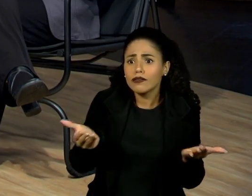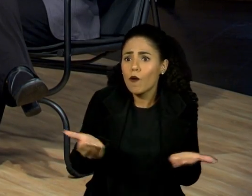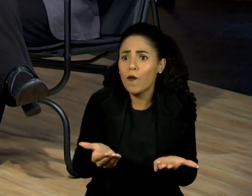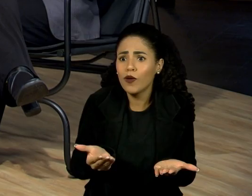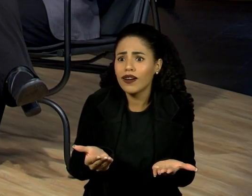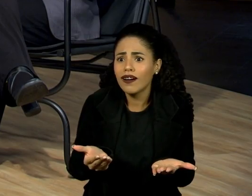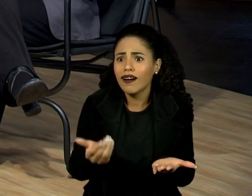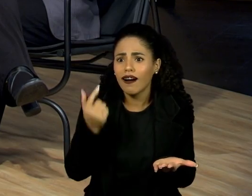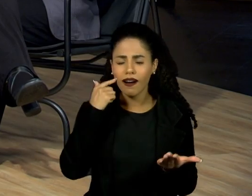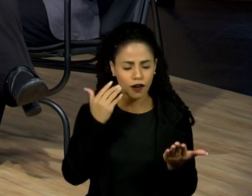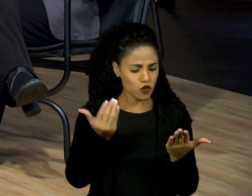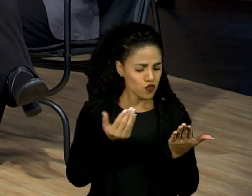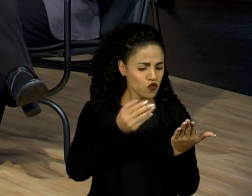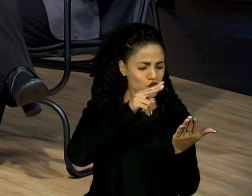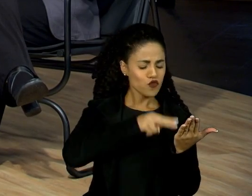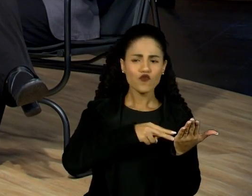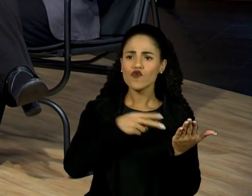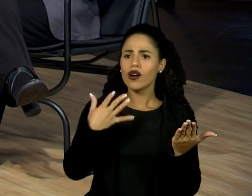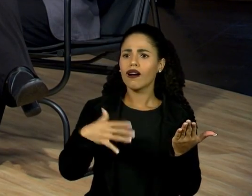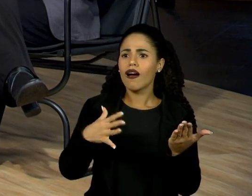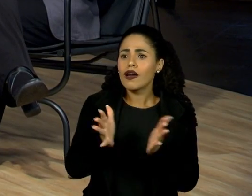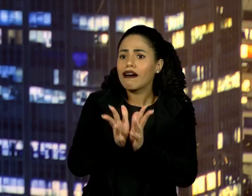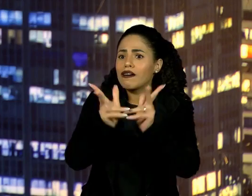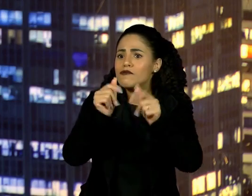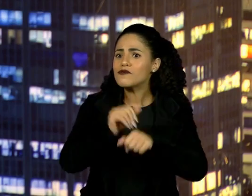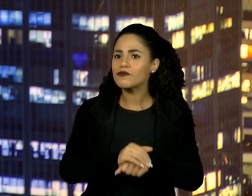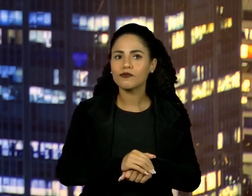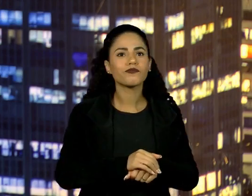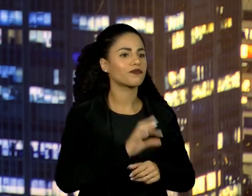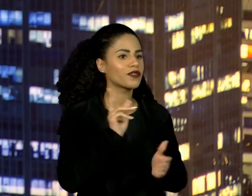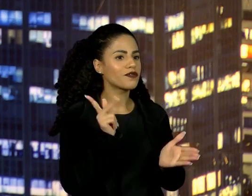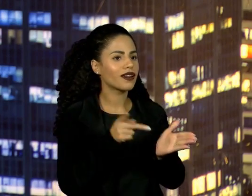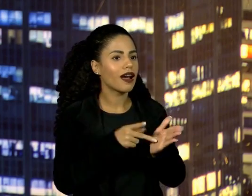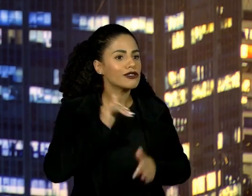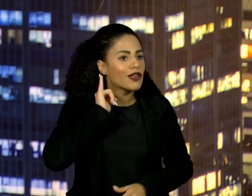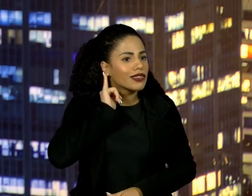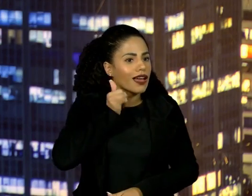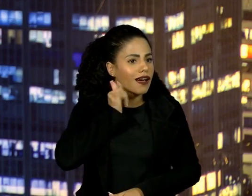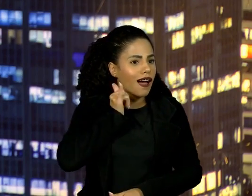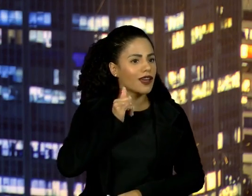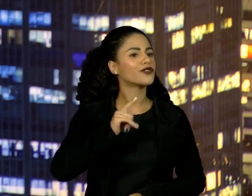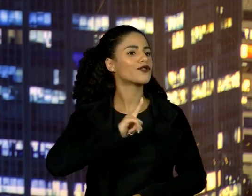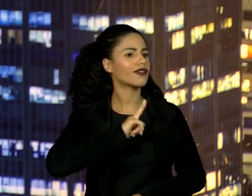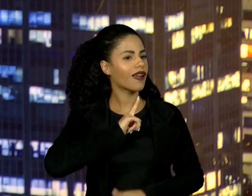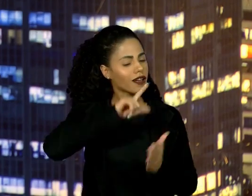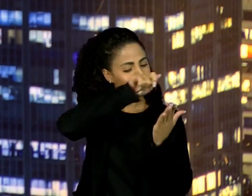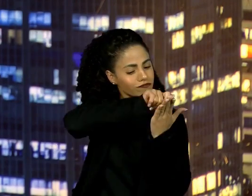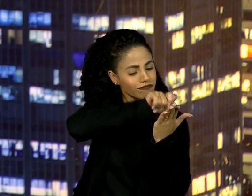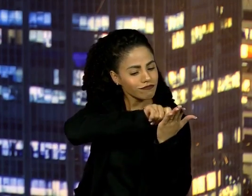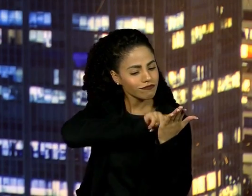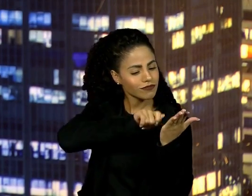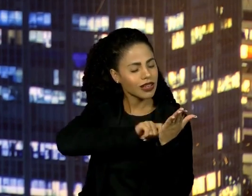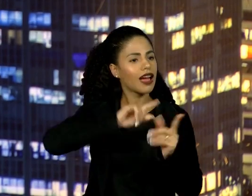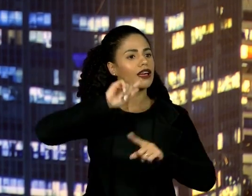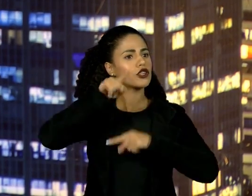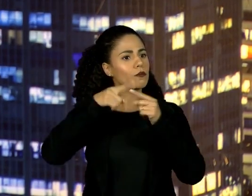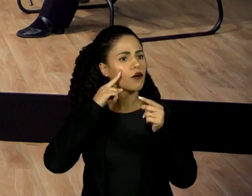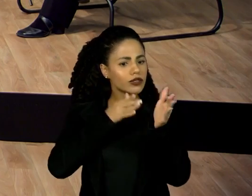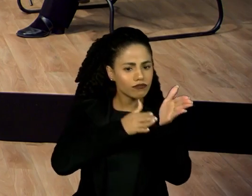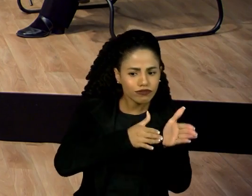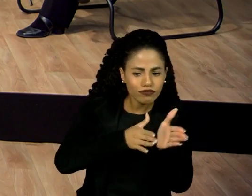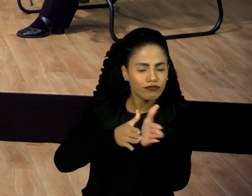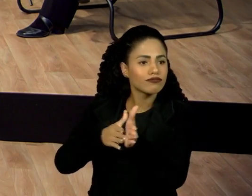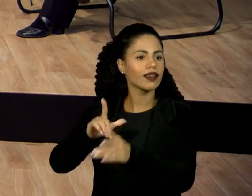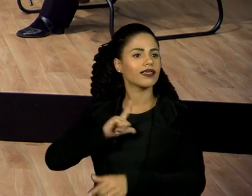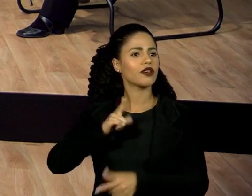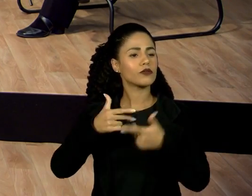Cubas? É difícil, ele é meio único, né? Até porque tem um narrador defunto, né? Ele escreve depois da morte, né? Que eu acho que foi uma das